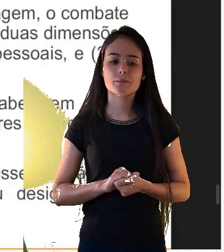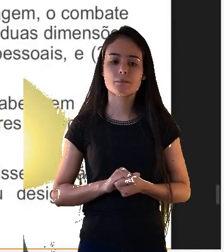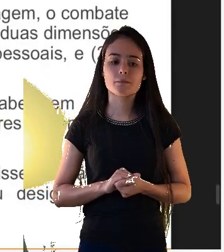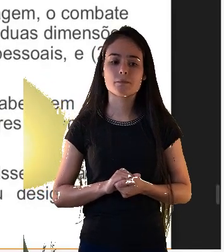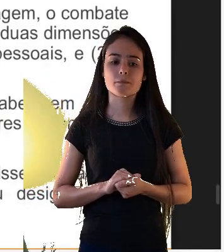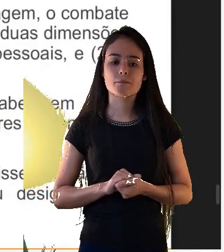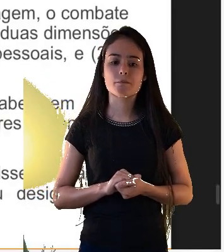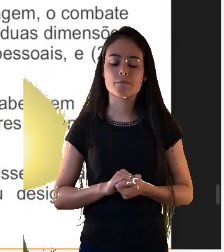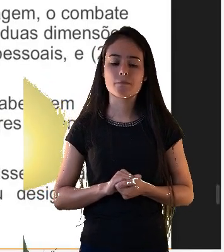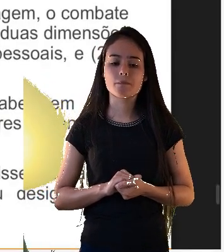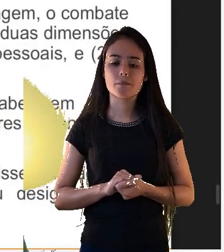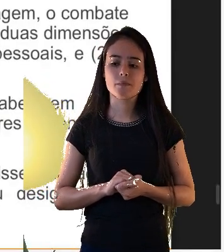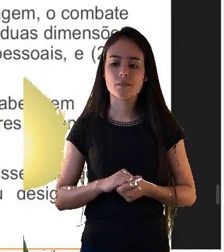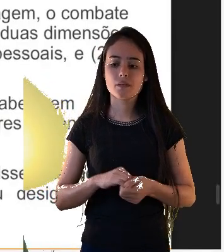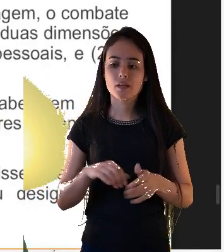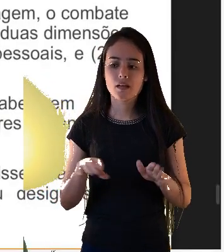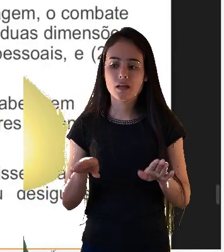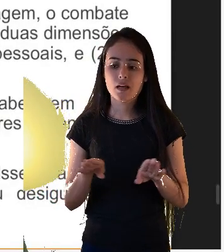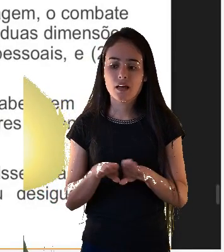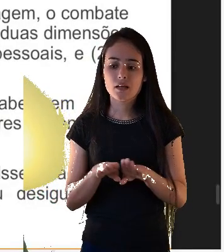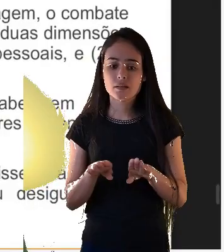com a finalidade de